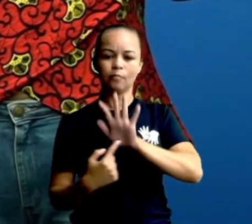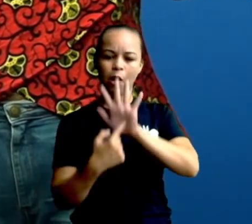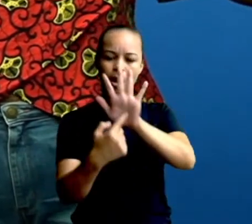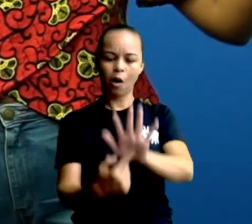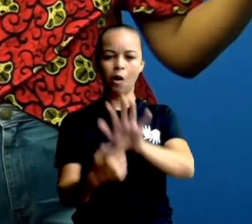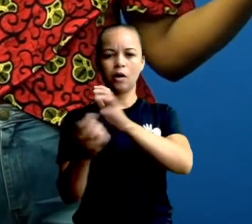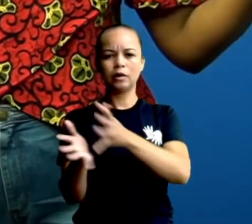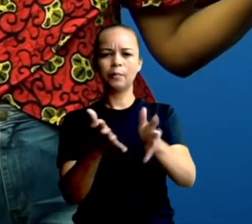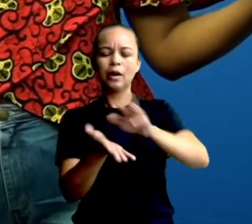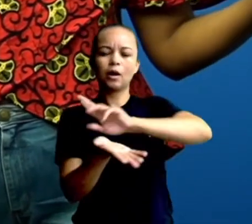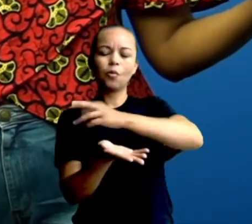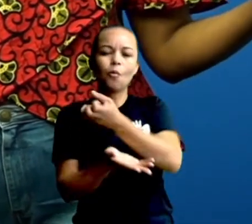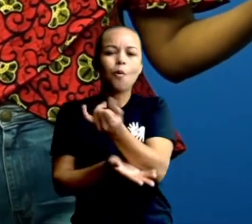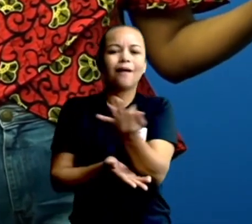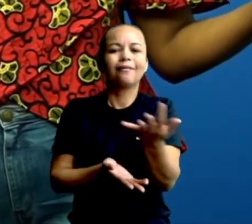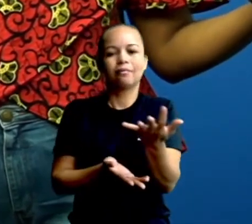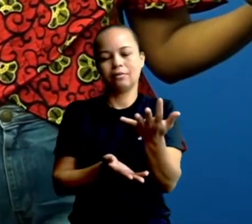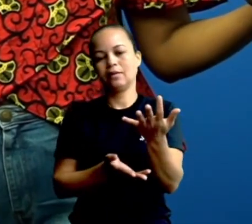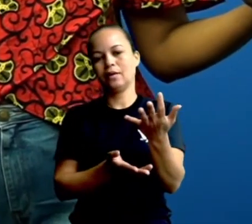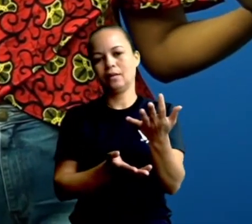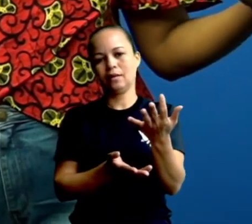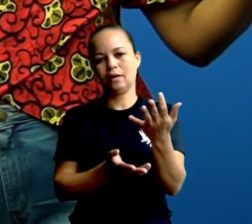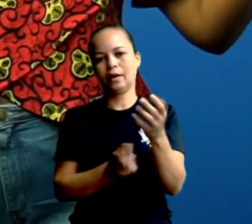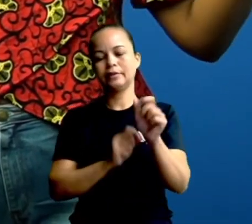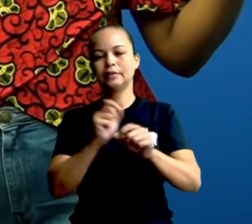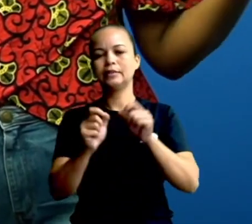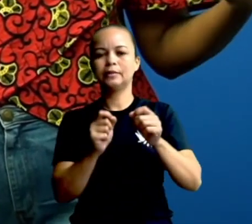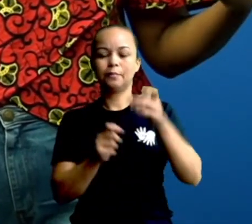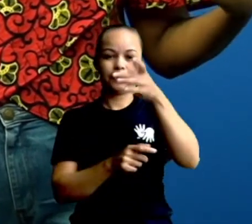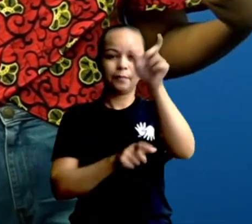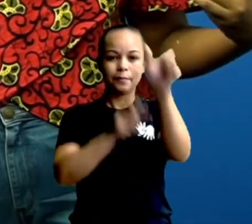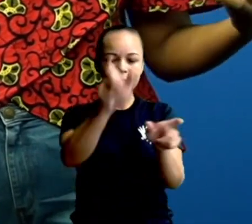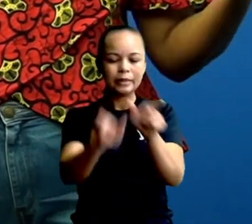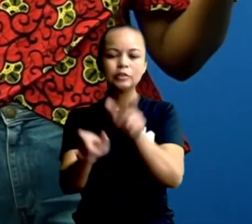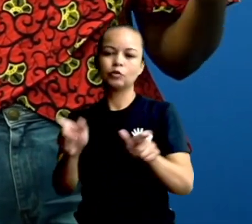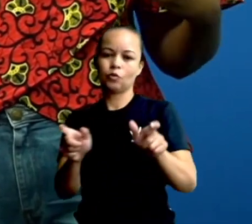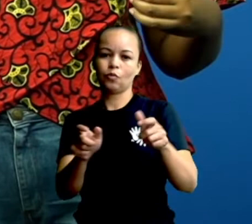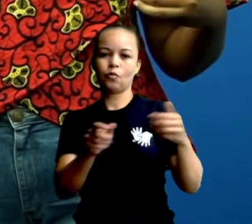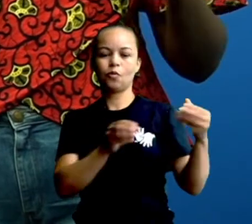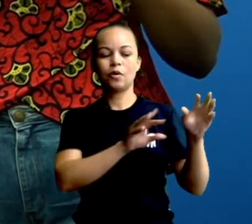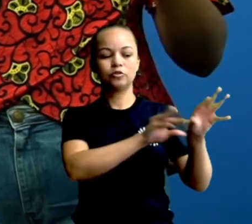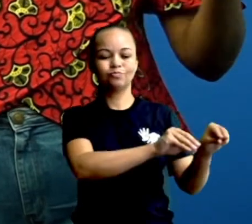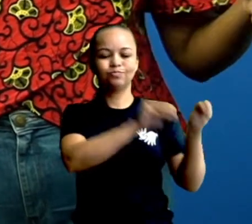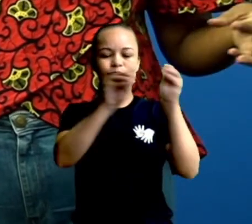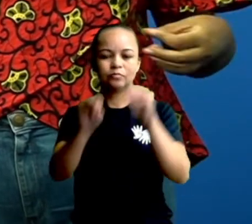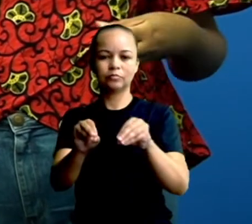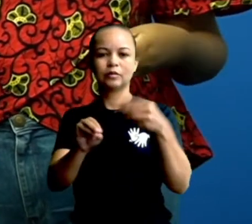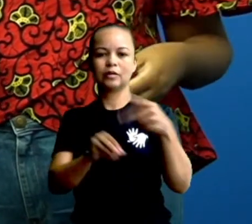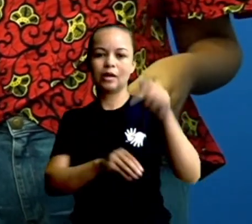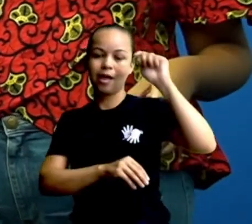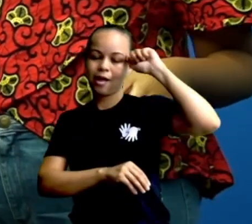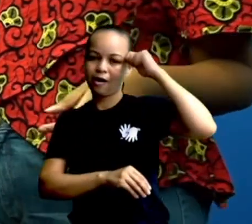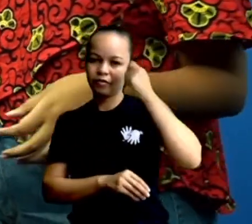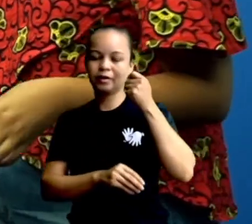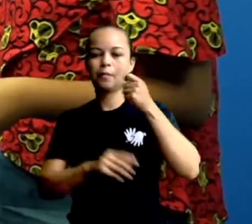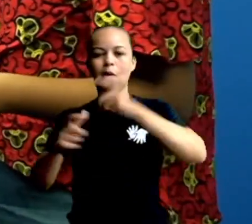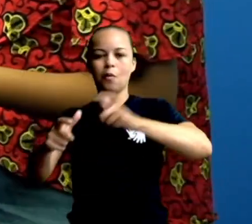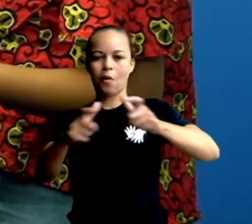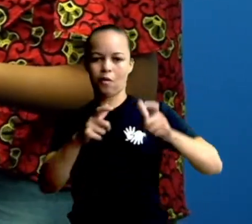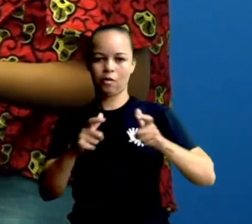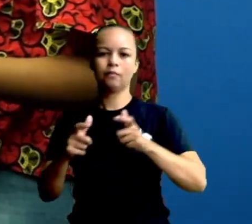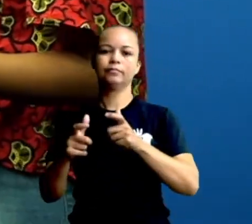pela quantidade de migrantes, né, da África que foram trazidos para essas localidades,